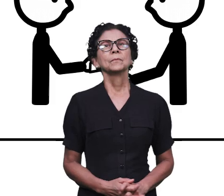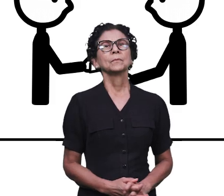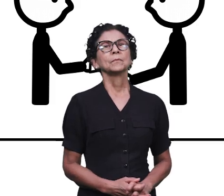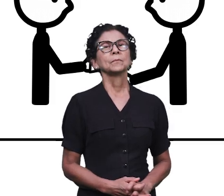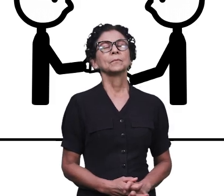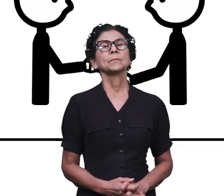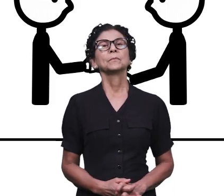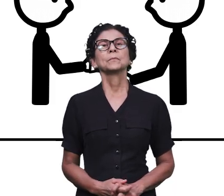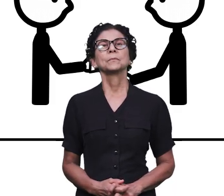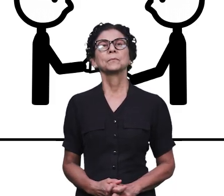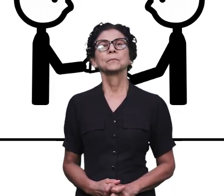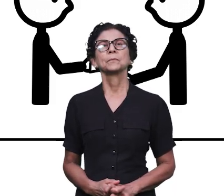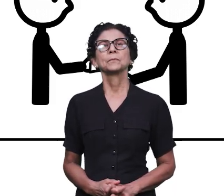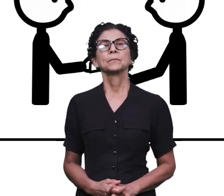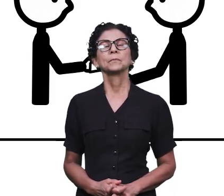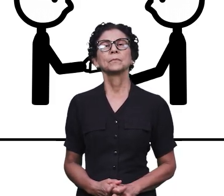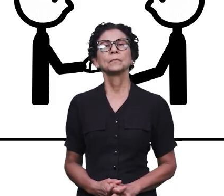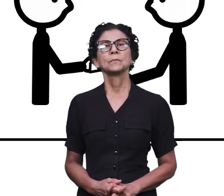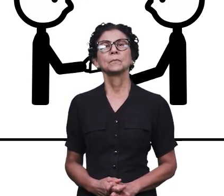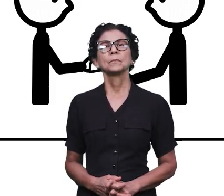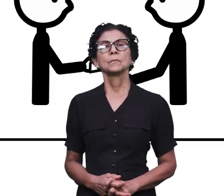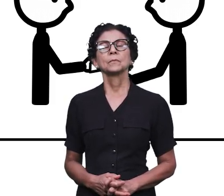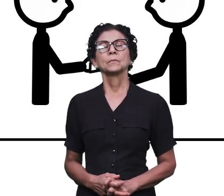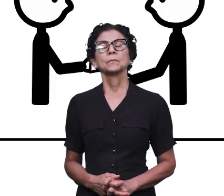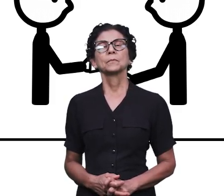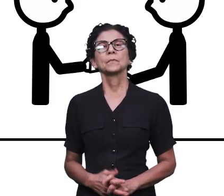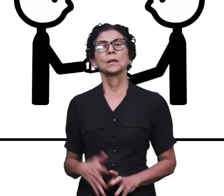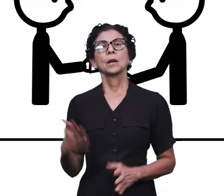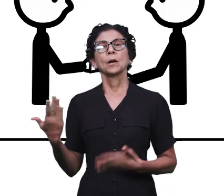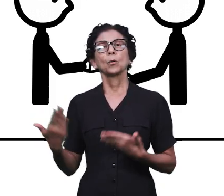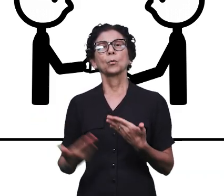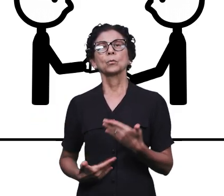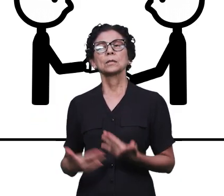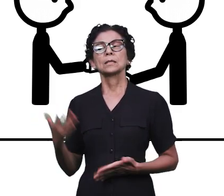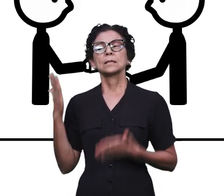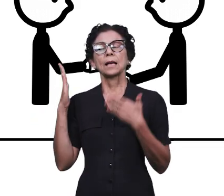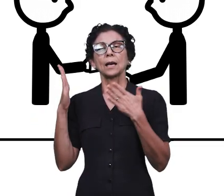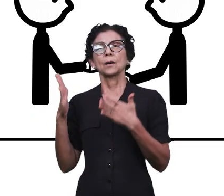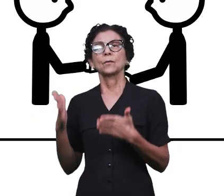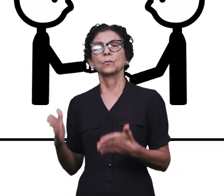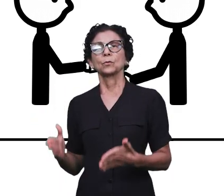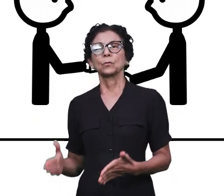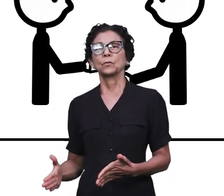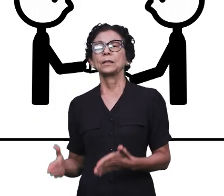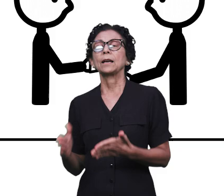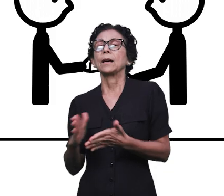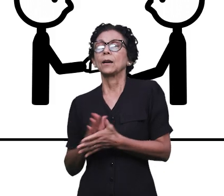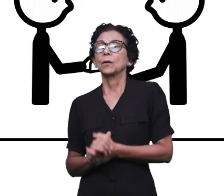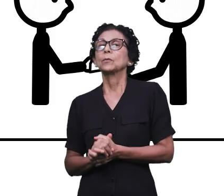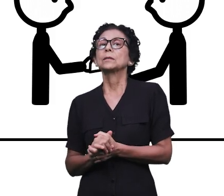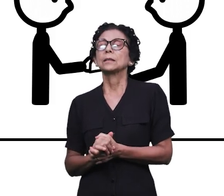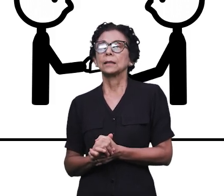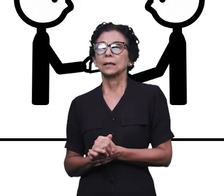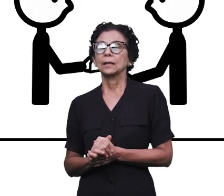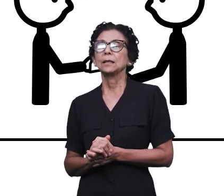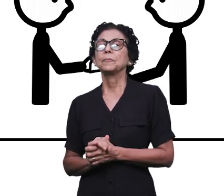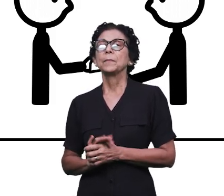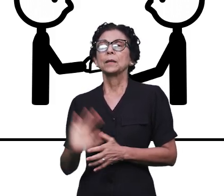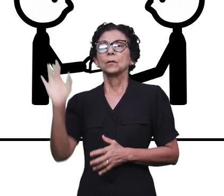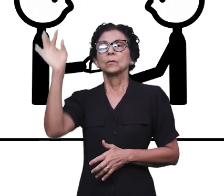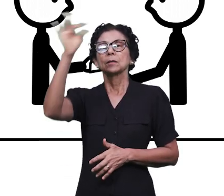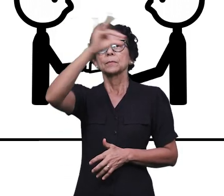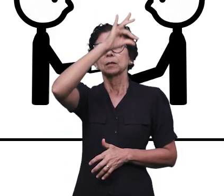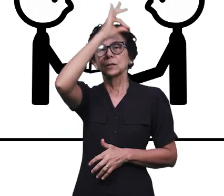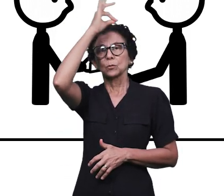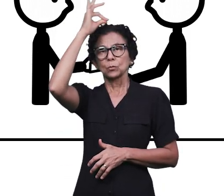O Espírito Santo enviou, ele mandou Antipas para falar,